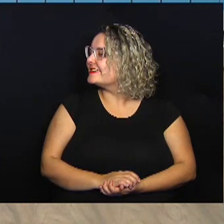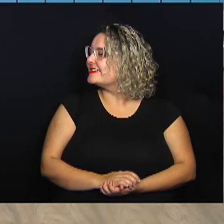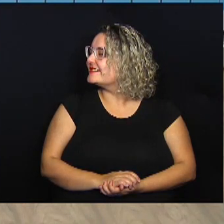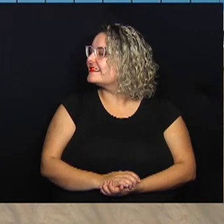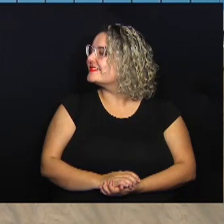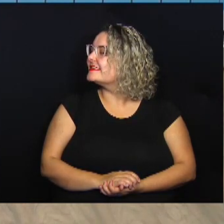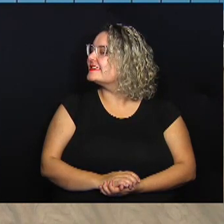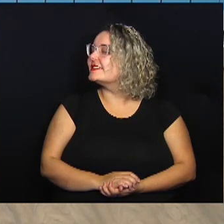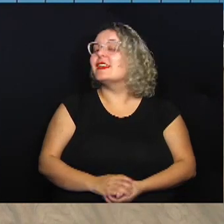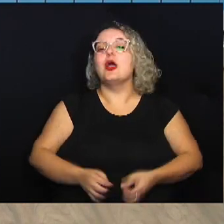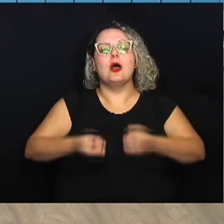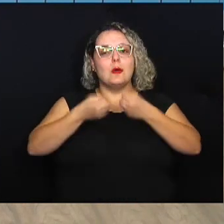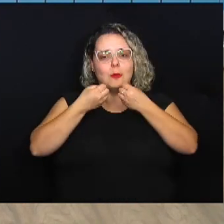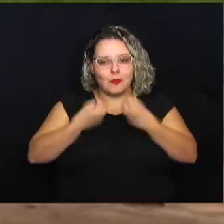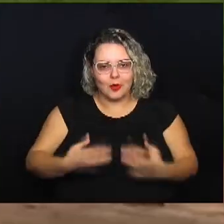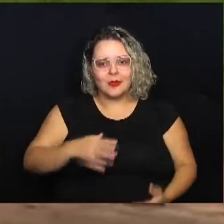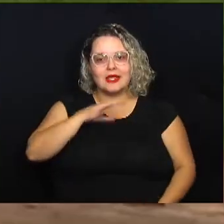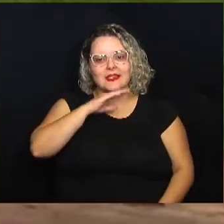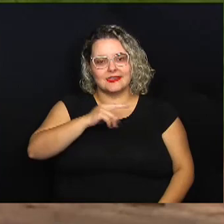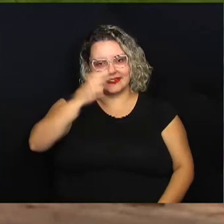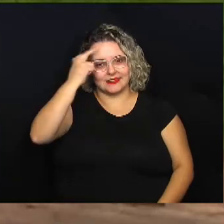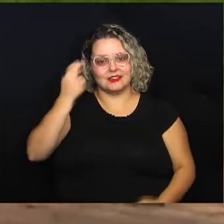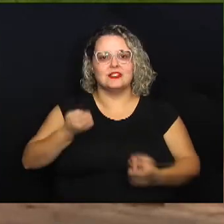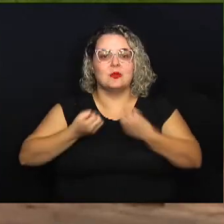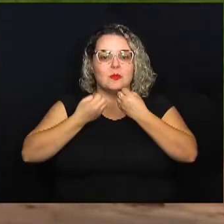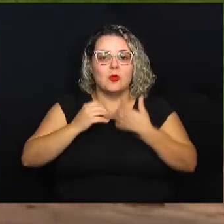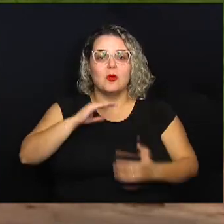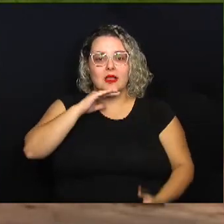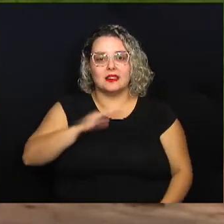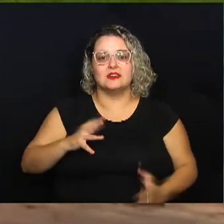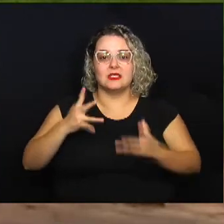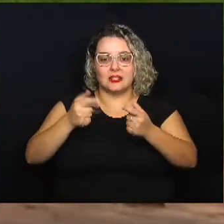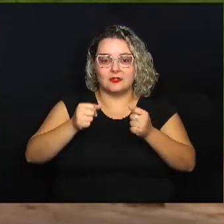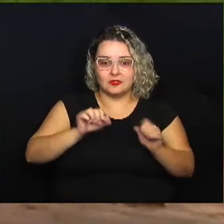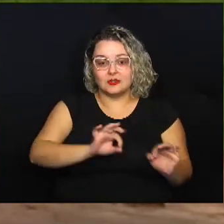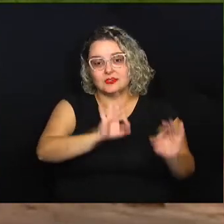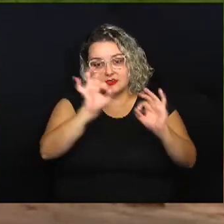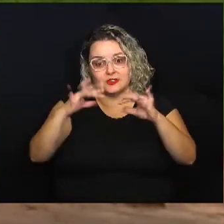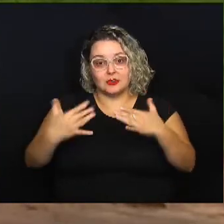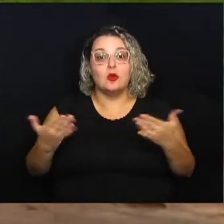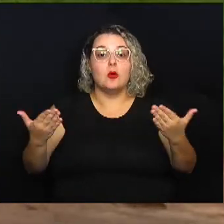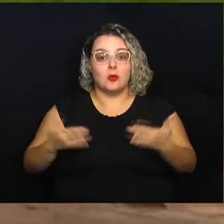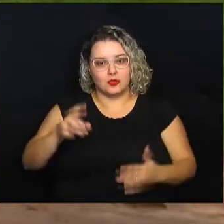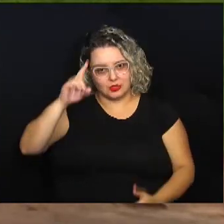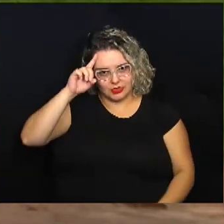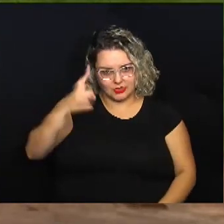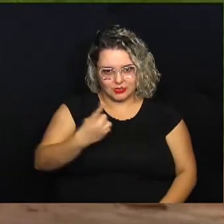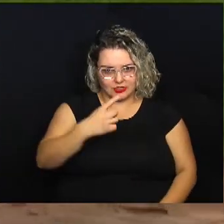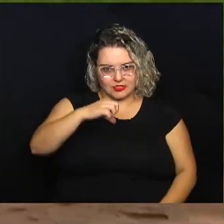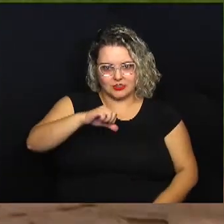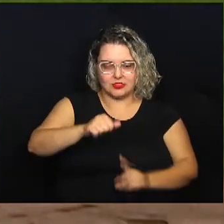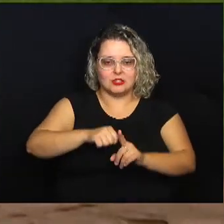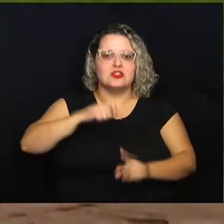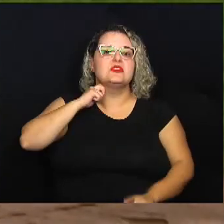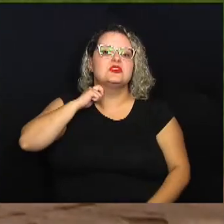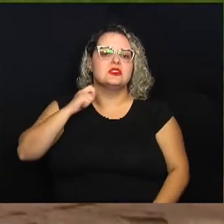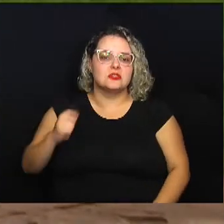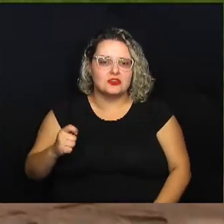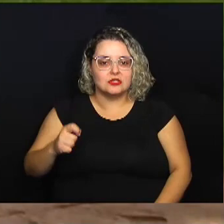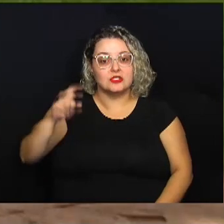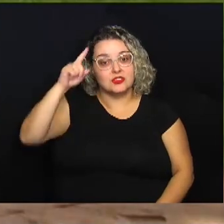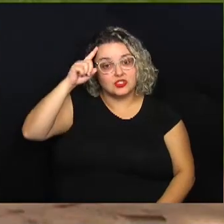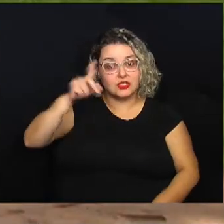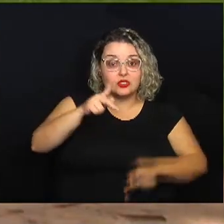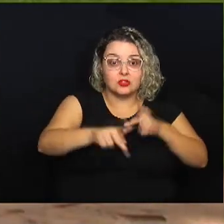Boa tarde, Gabriel. Boa tarde a todos que nos assistem. Hoje, 19 de abril, Dia dos